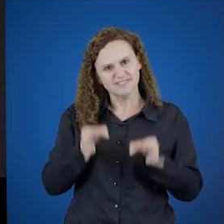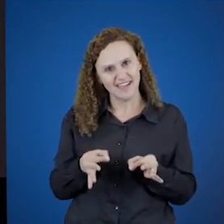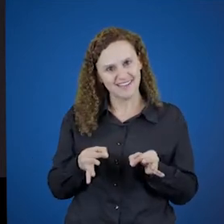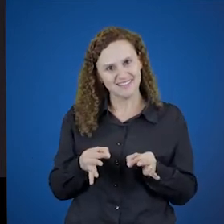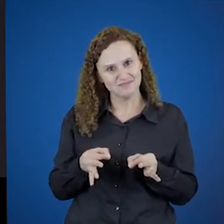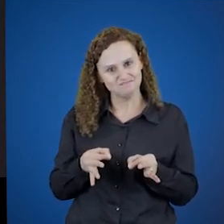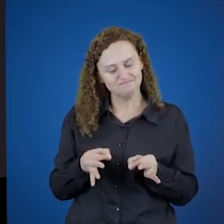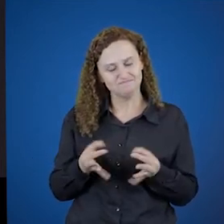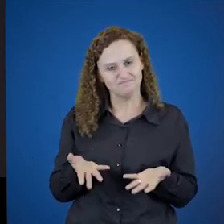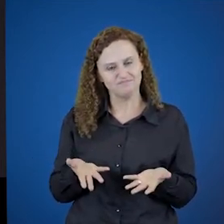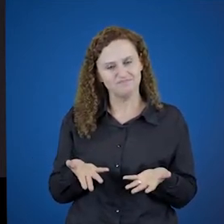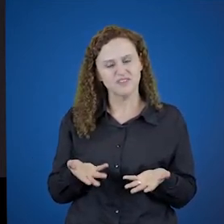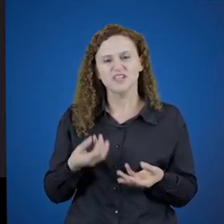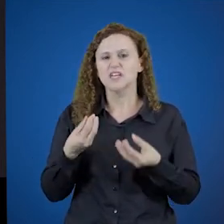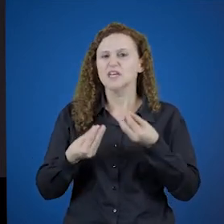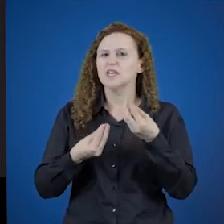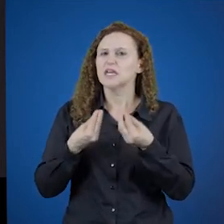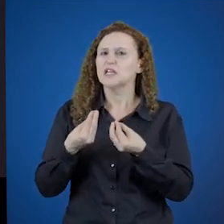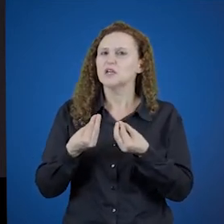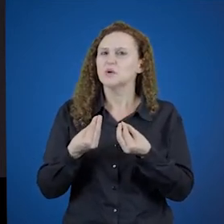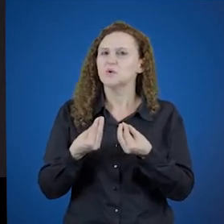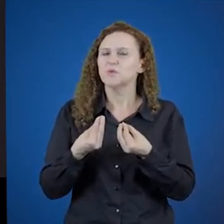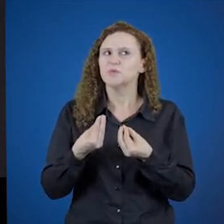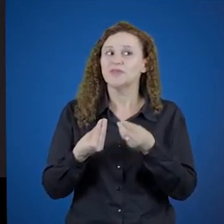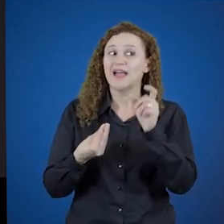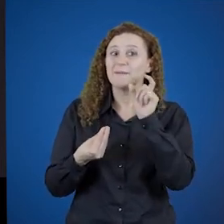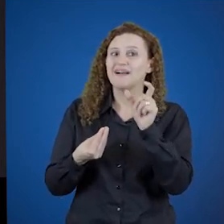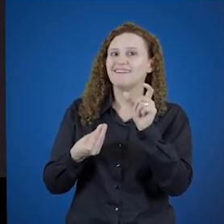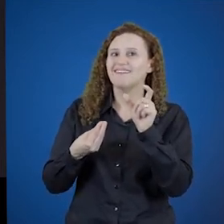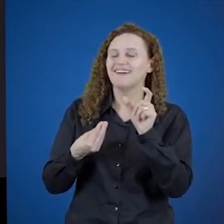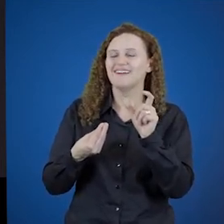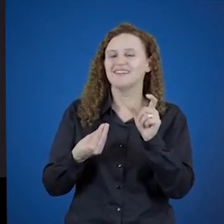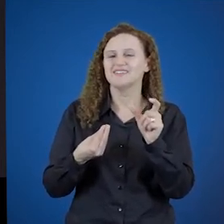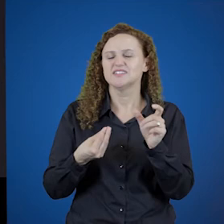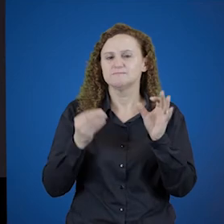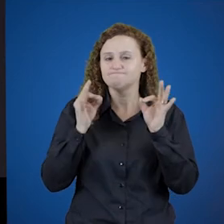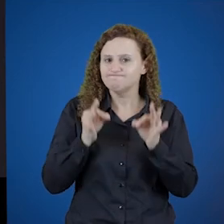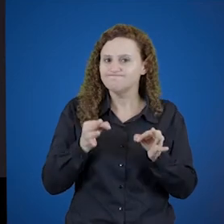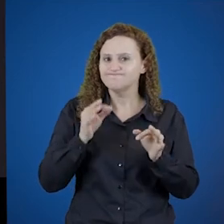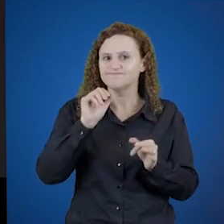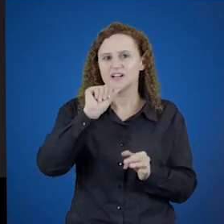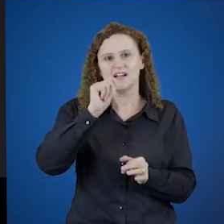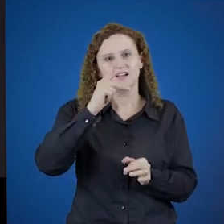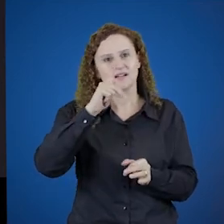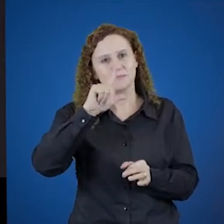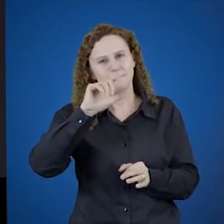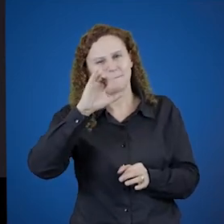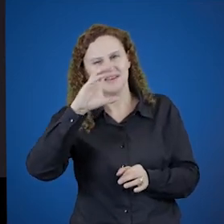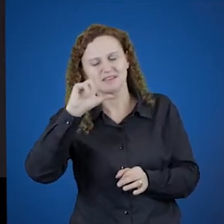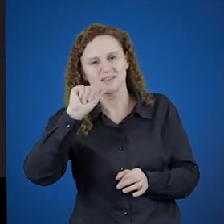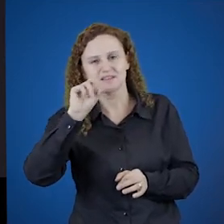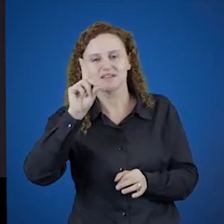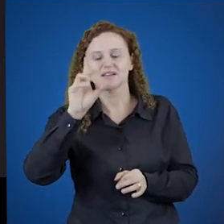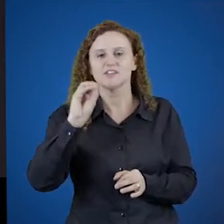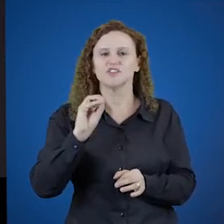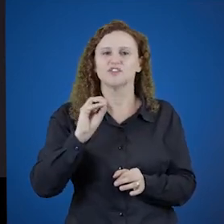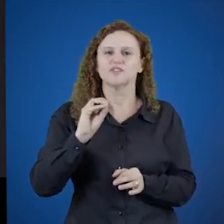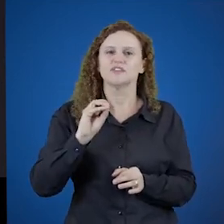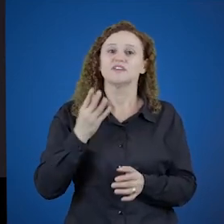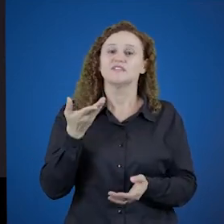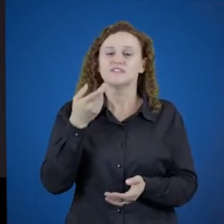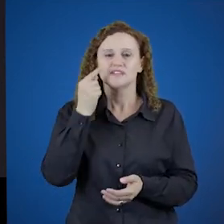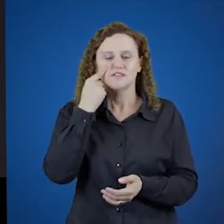o aplicar forma do aplicado vai apresentar desse jeito no vocabulário cedulos